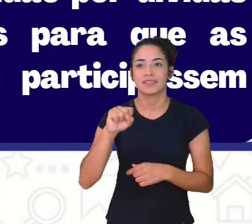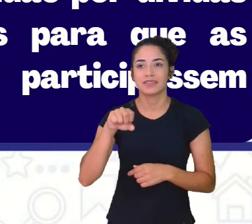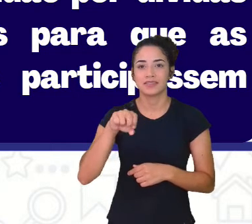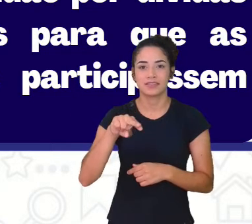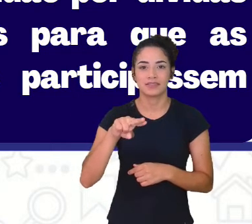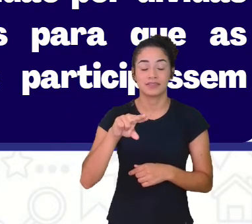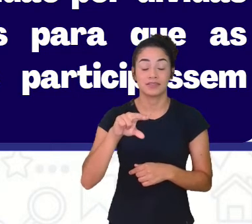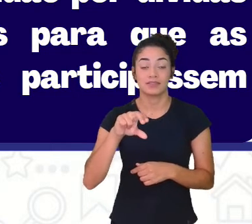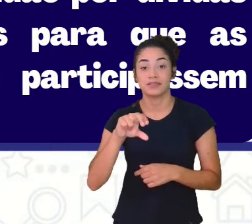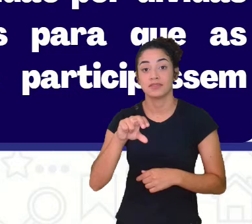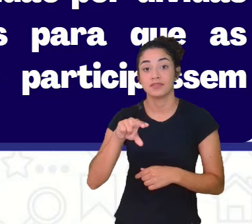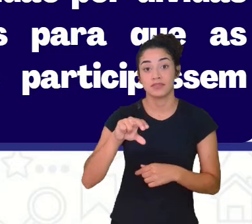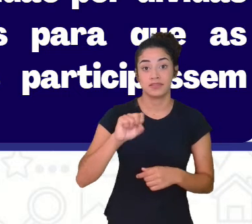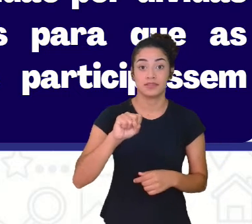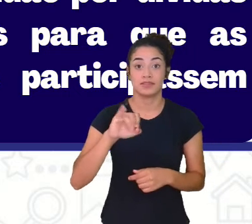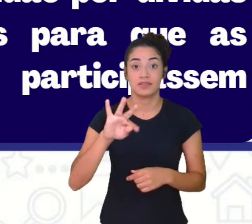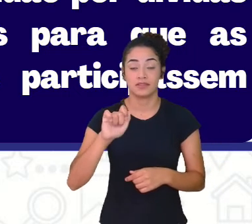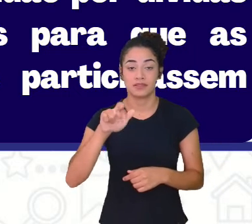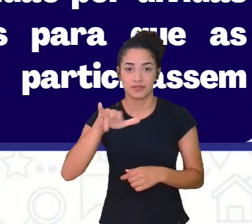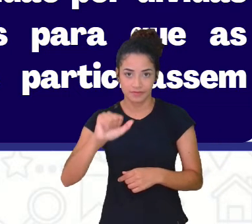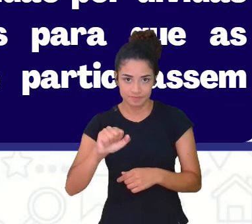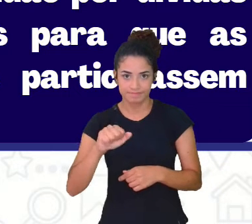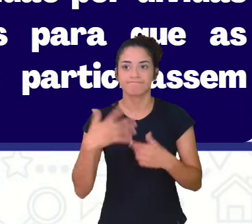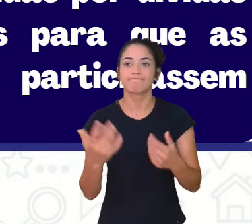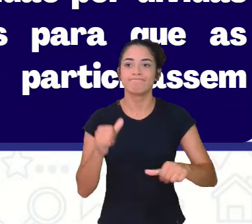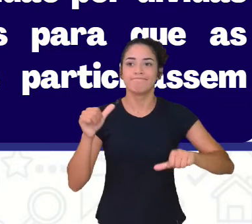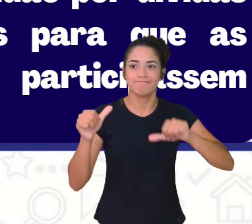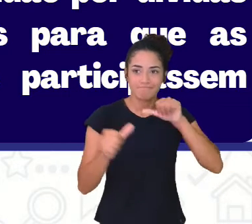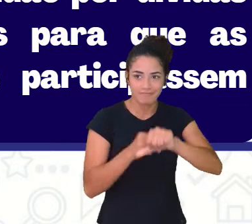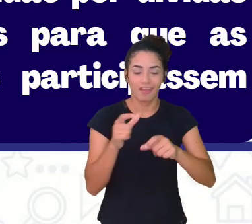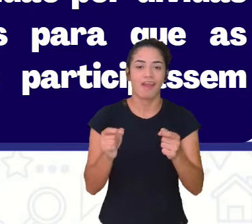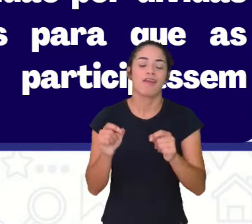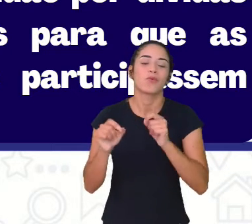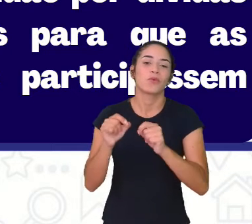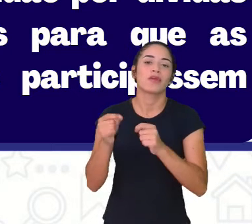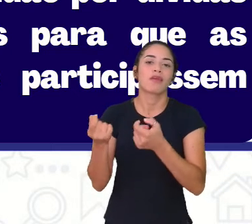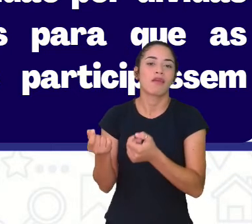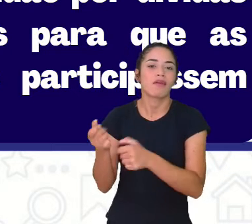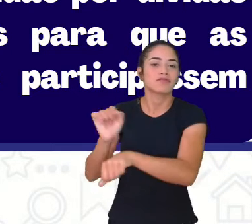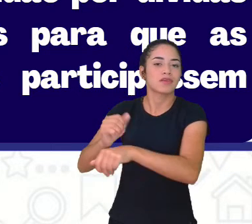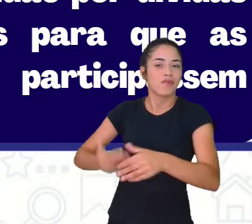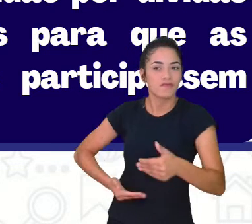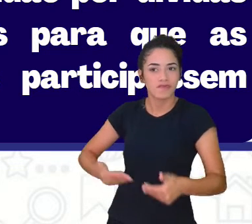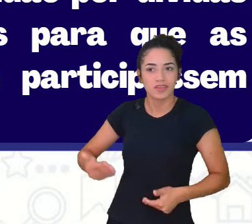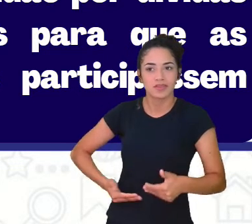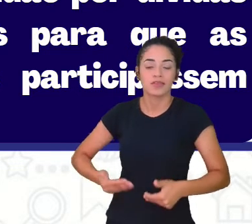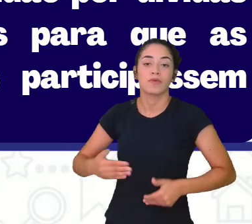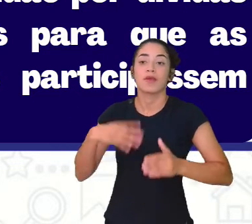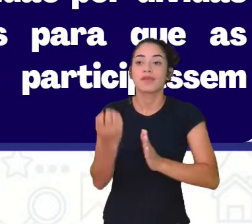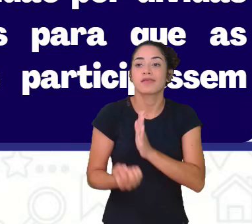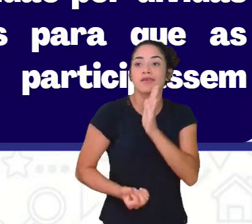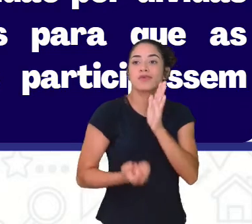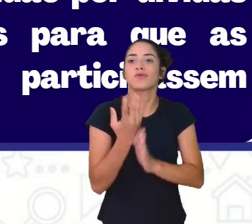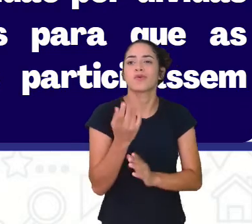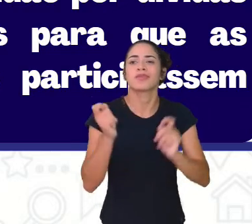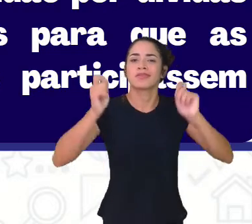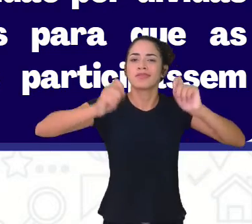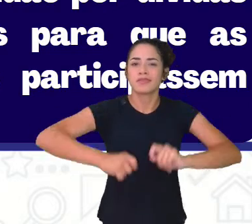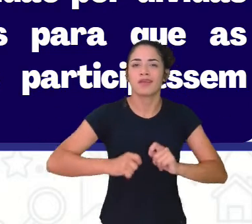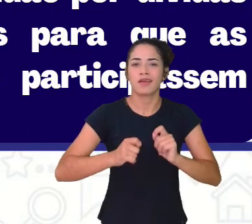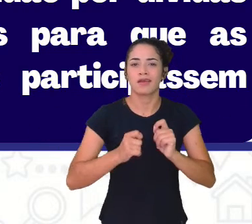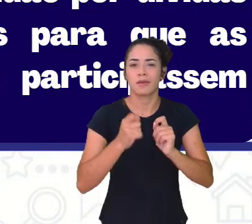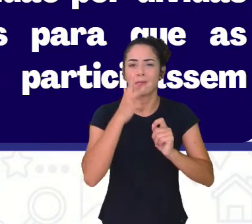renda, ok? Aí ele revogou a escravidão por dívidas e criou condições para que as classes